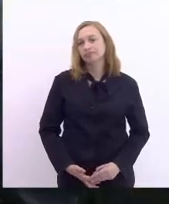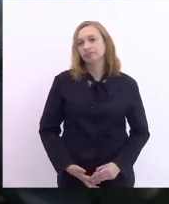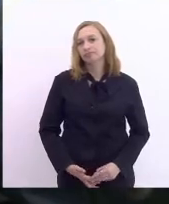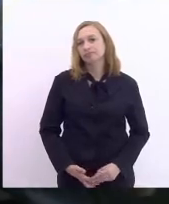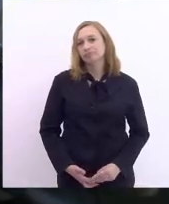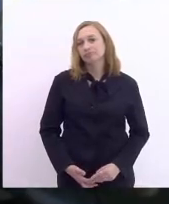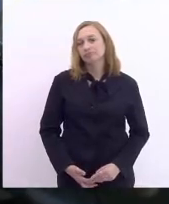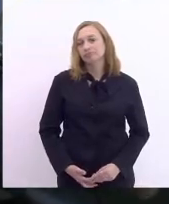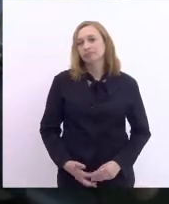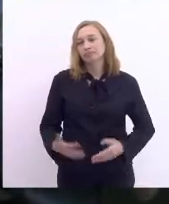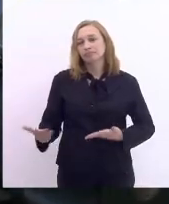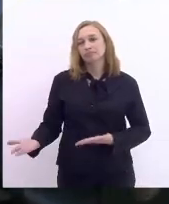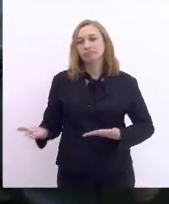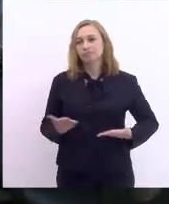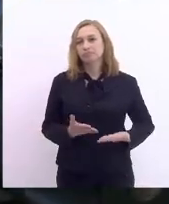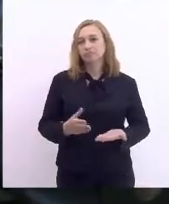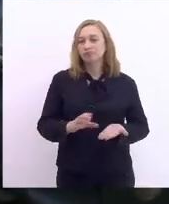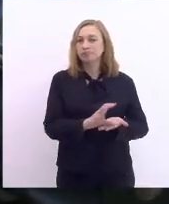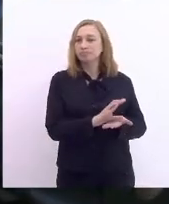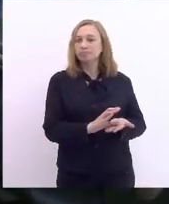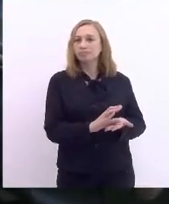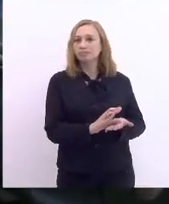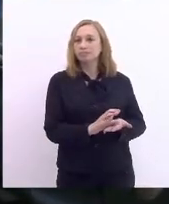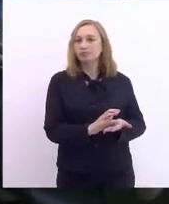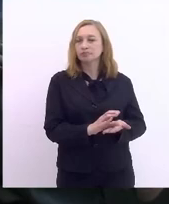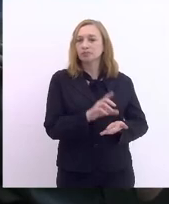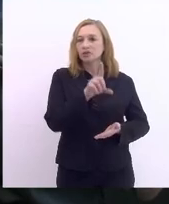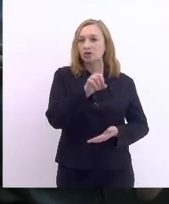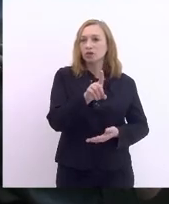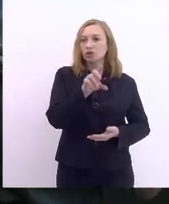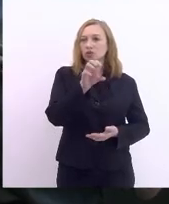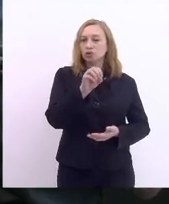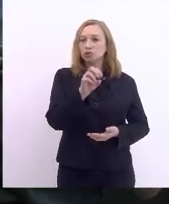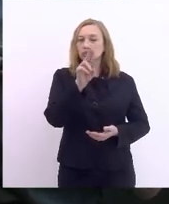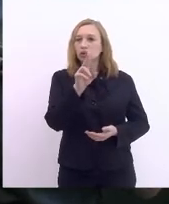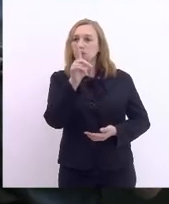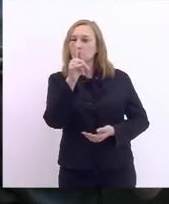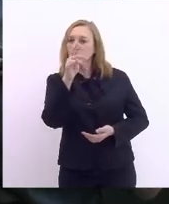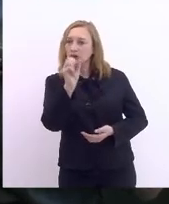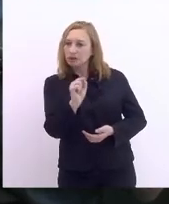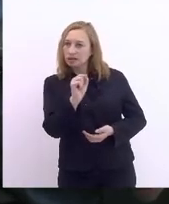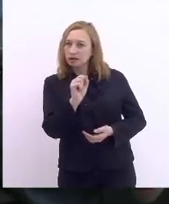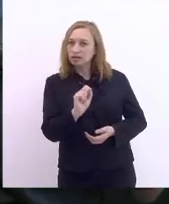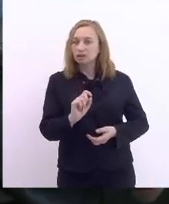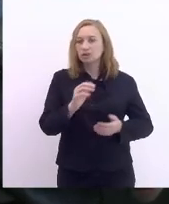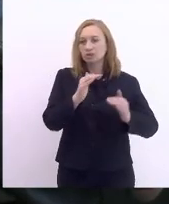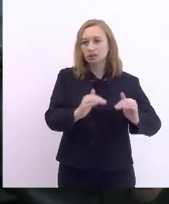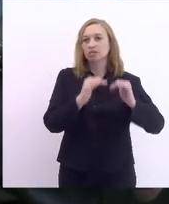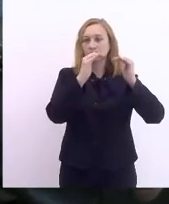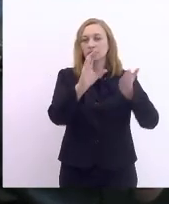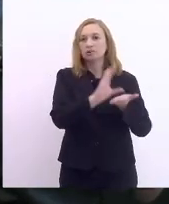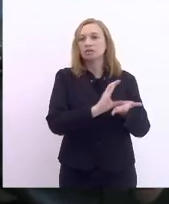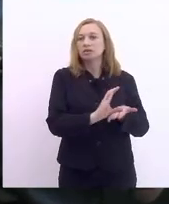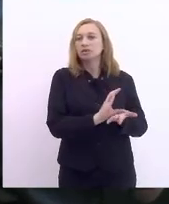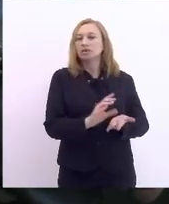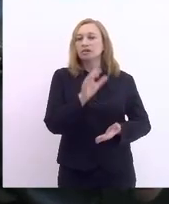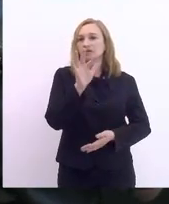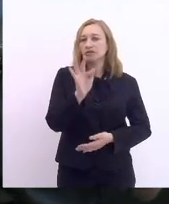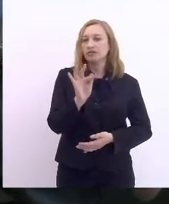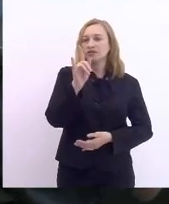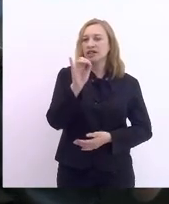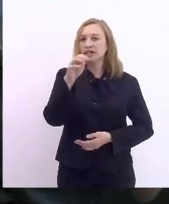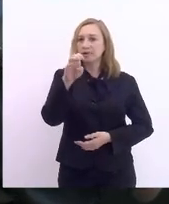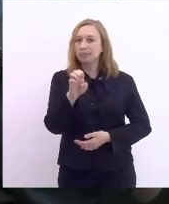e convidamos o conselheiro titular Douglas da Silva Rosa e o conselheiro suplente Filipe de Jesus